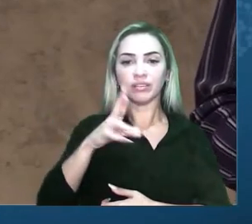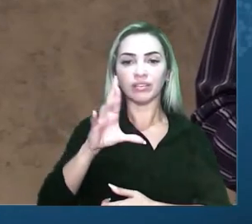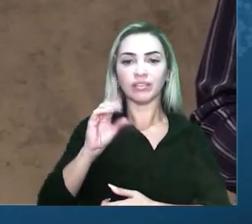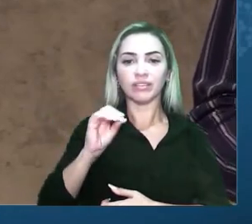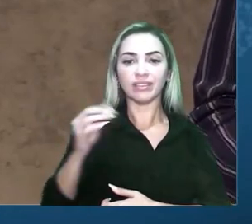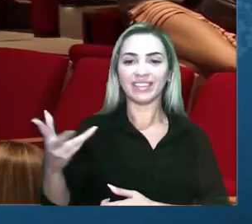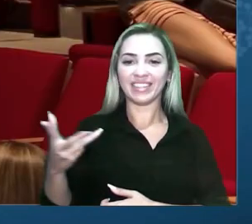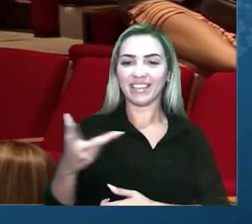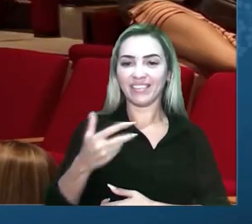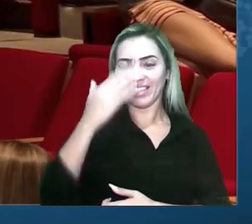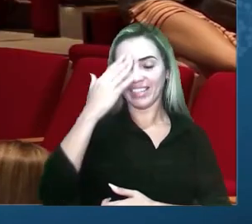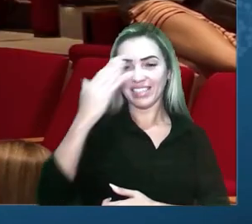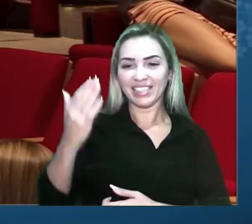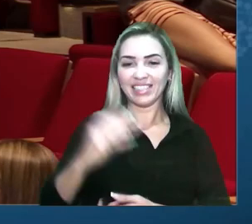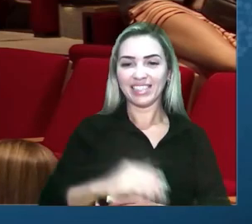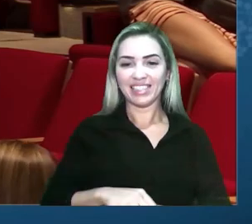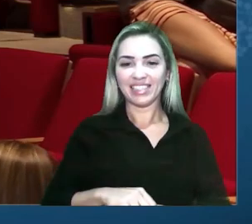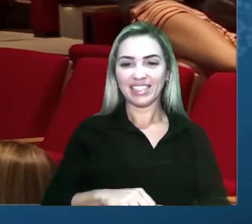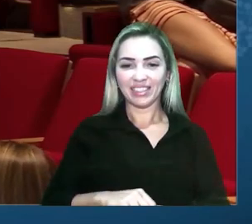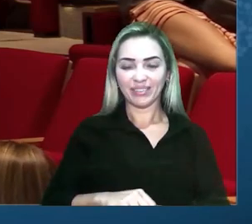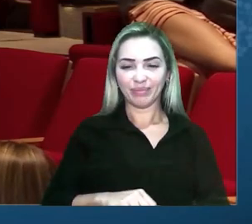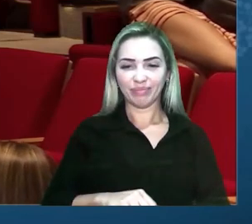Maravilhosa.